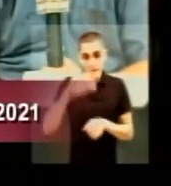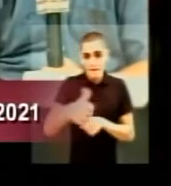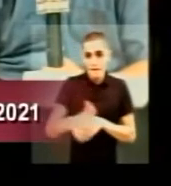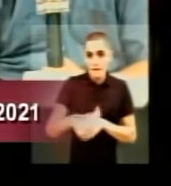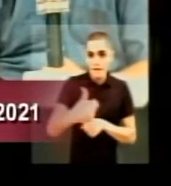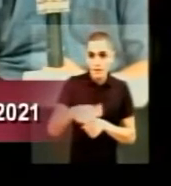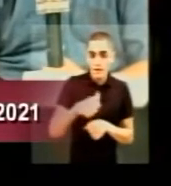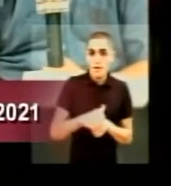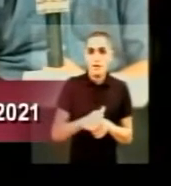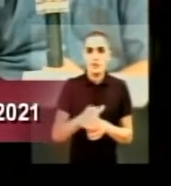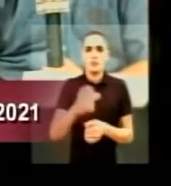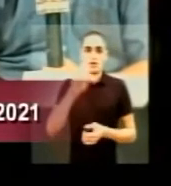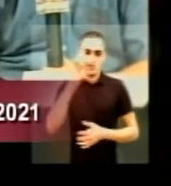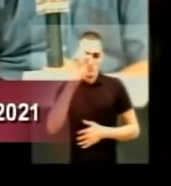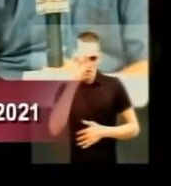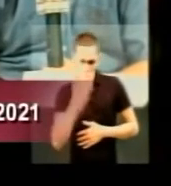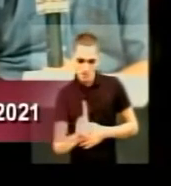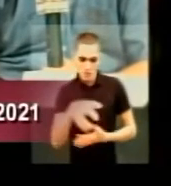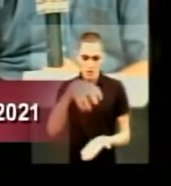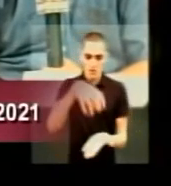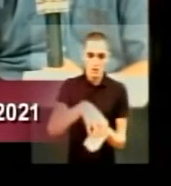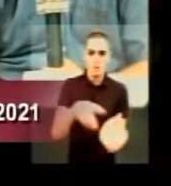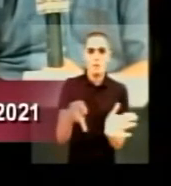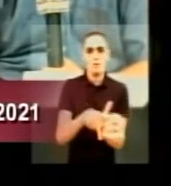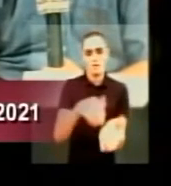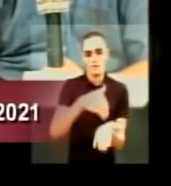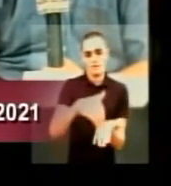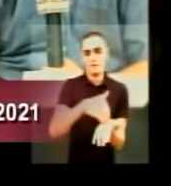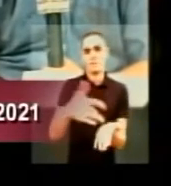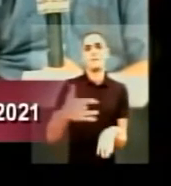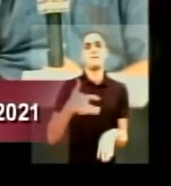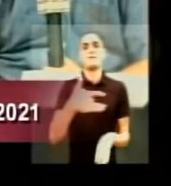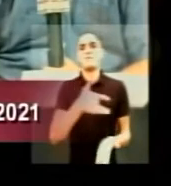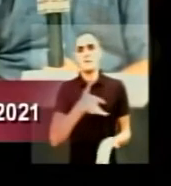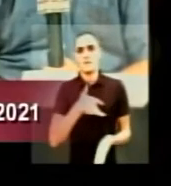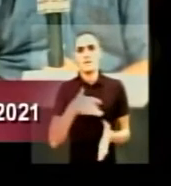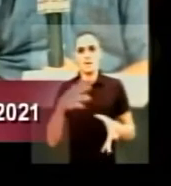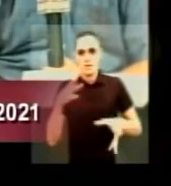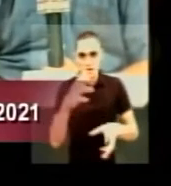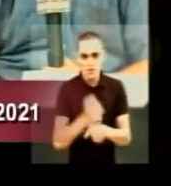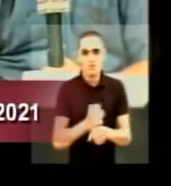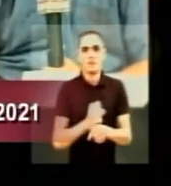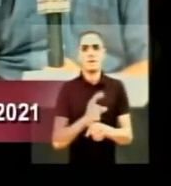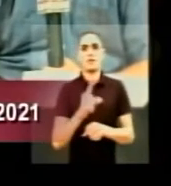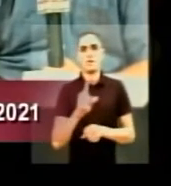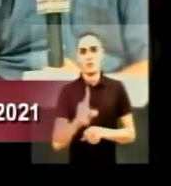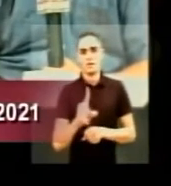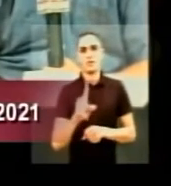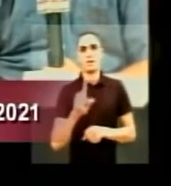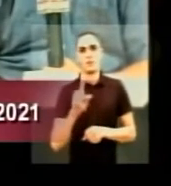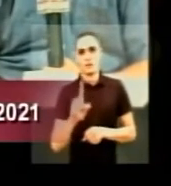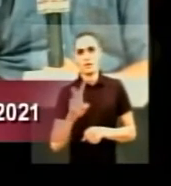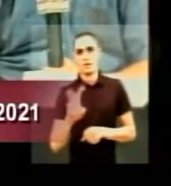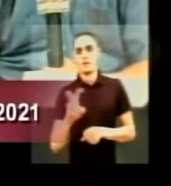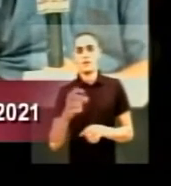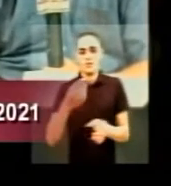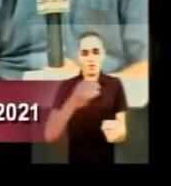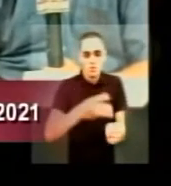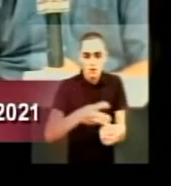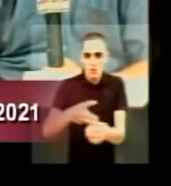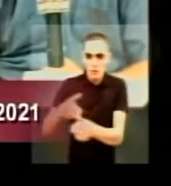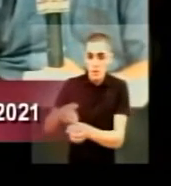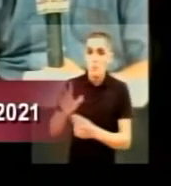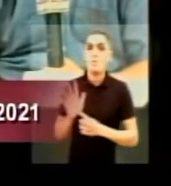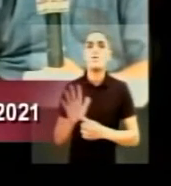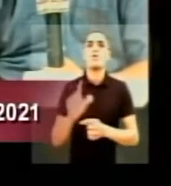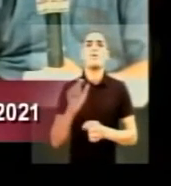DRS 15, que são 101 municípios, tá? Mostrou uma taxa de ocupação elevada